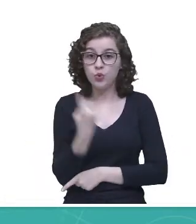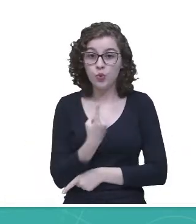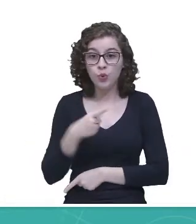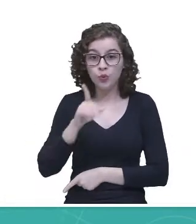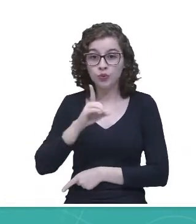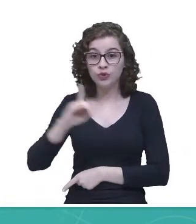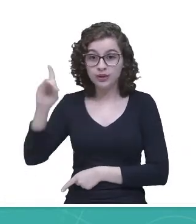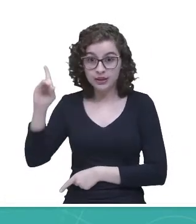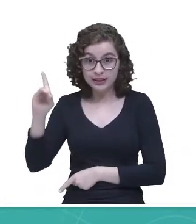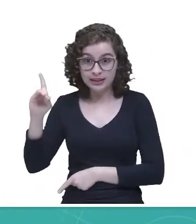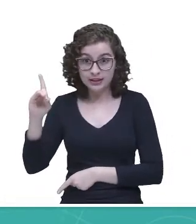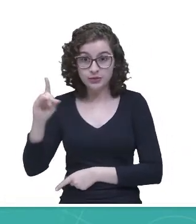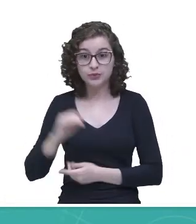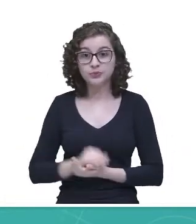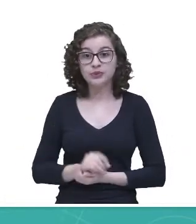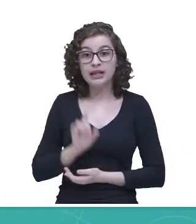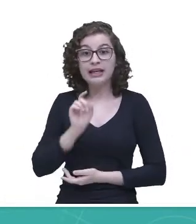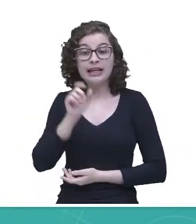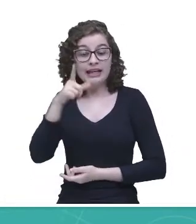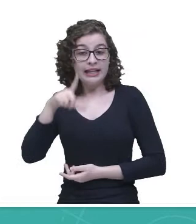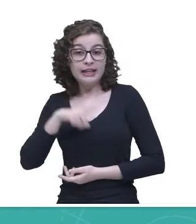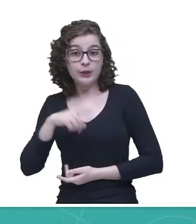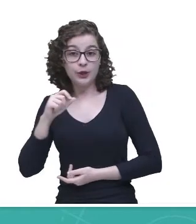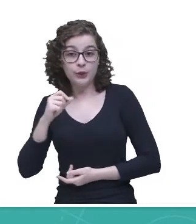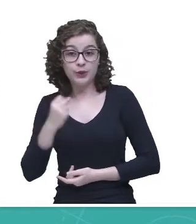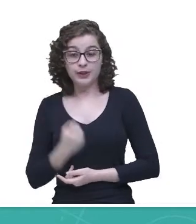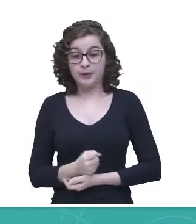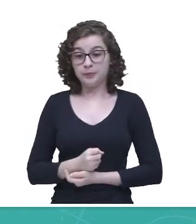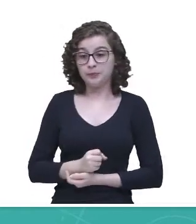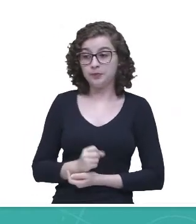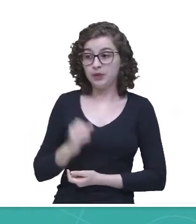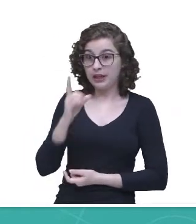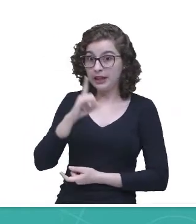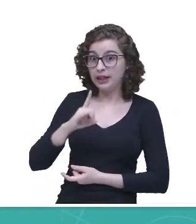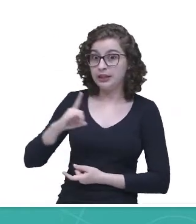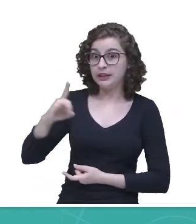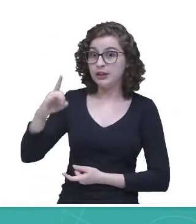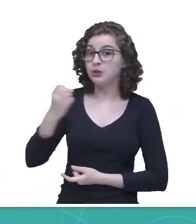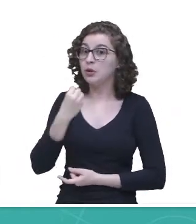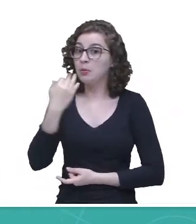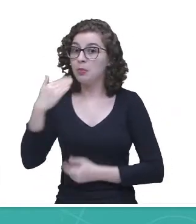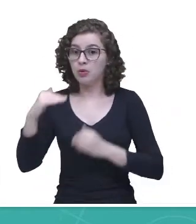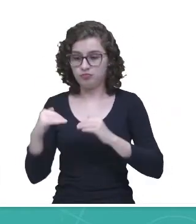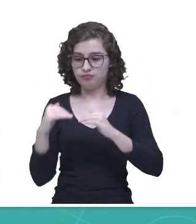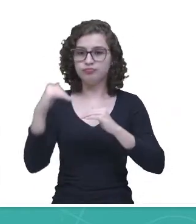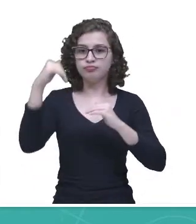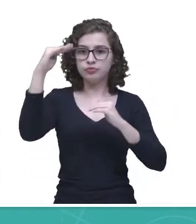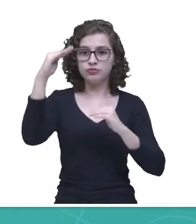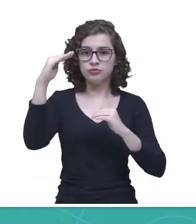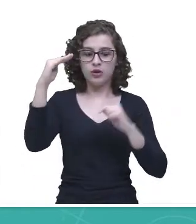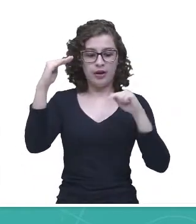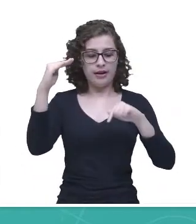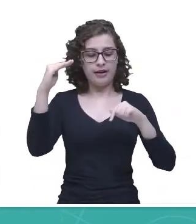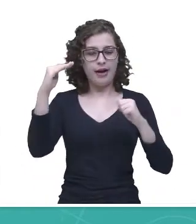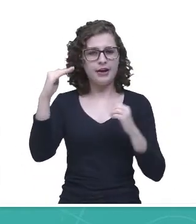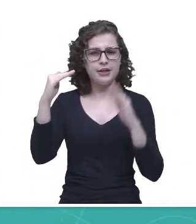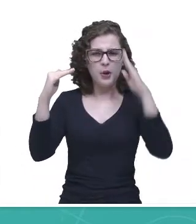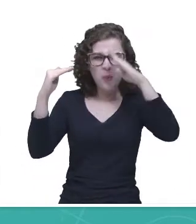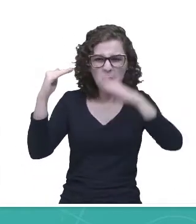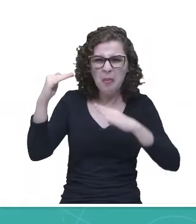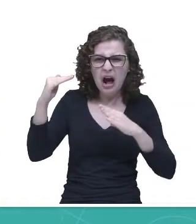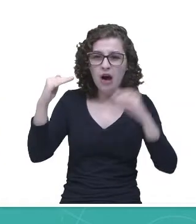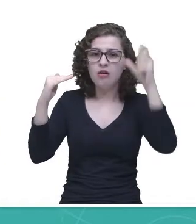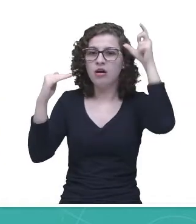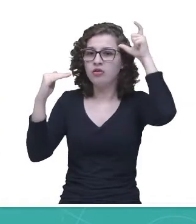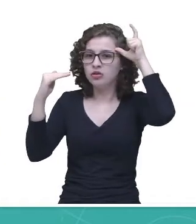entidades. Uma é a entidade superior e outra que se contrapõe a ela. Esta